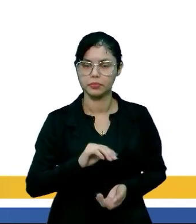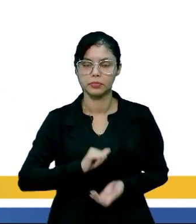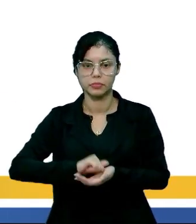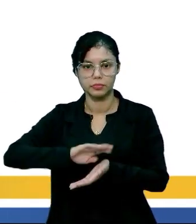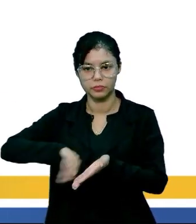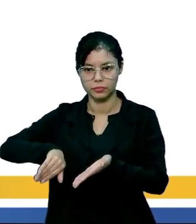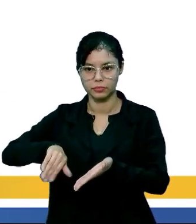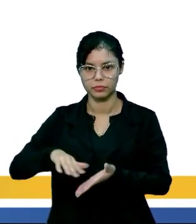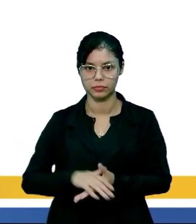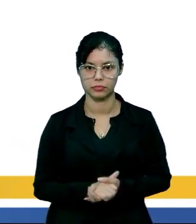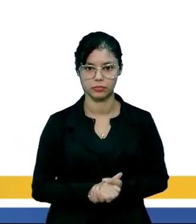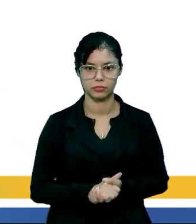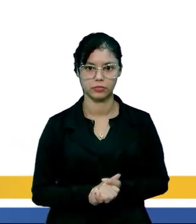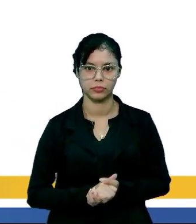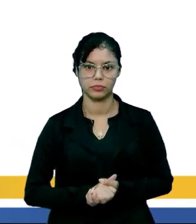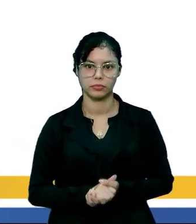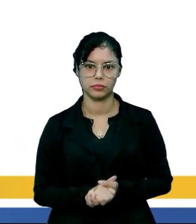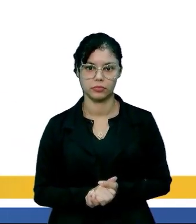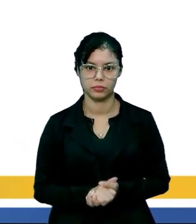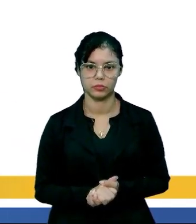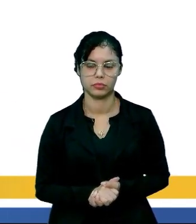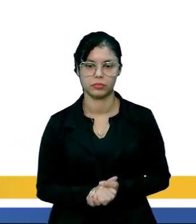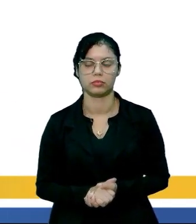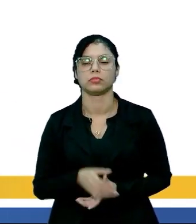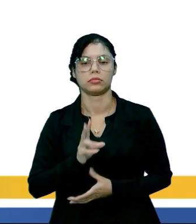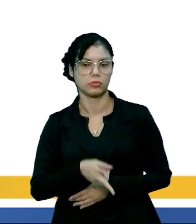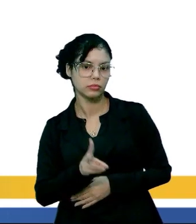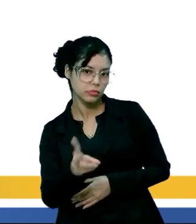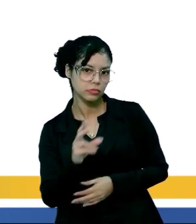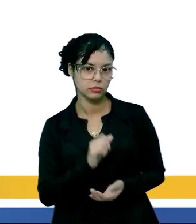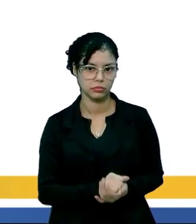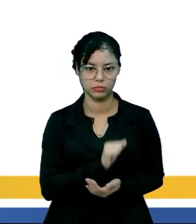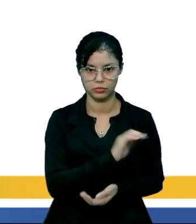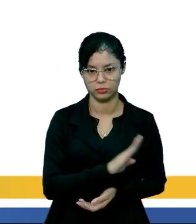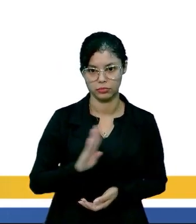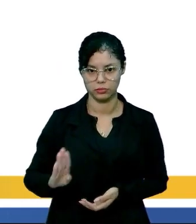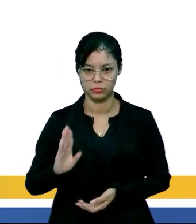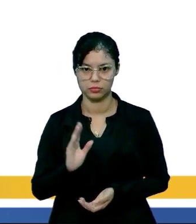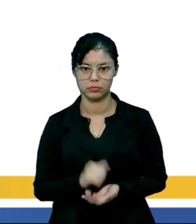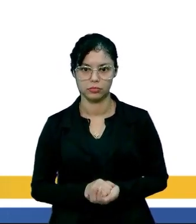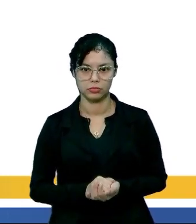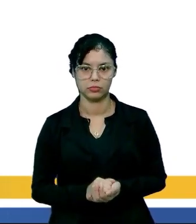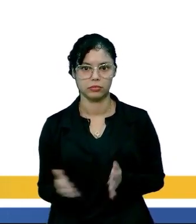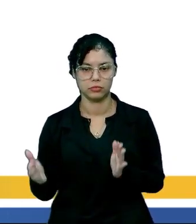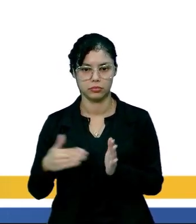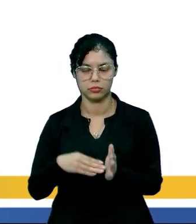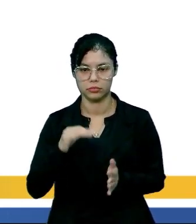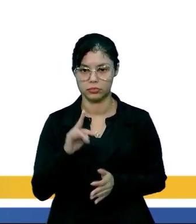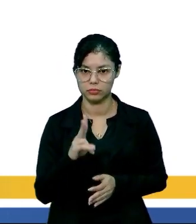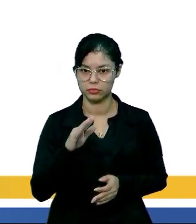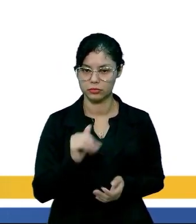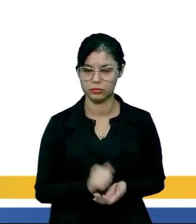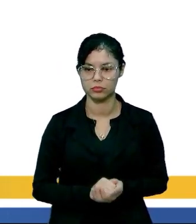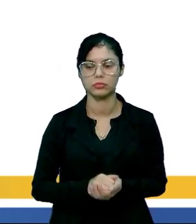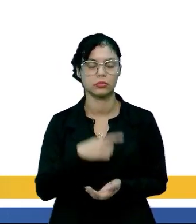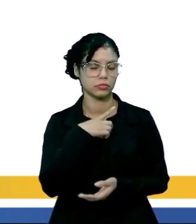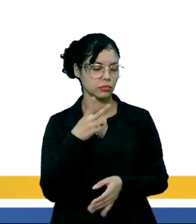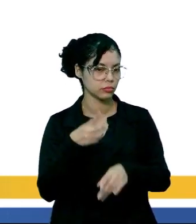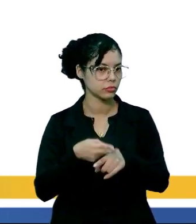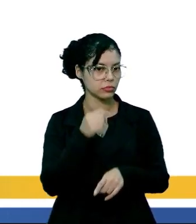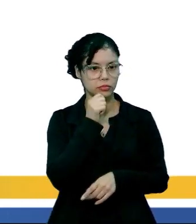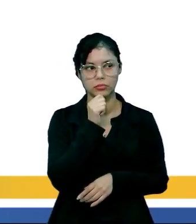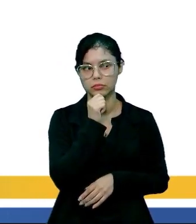da frente. As linhas, ó, de AB até o centro. Se eu cortei